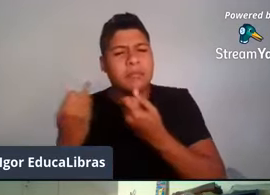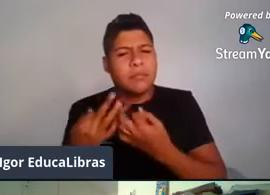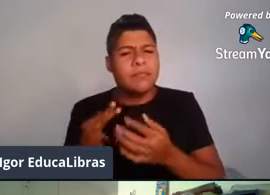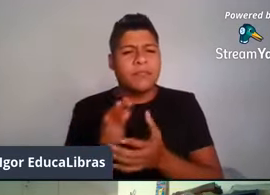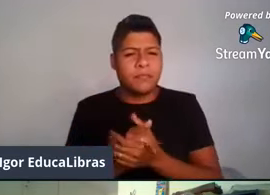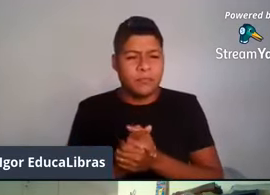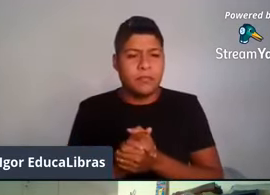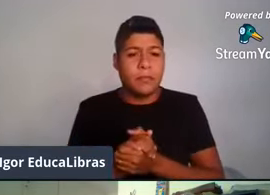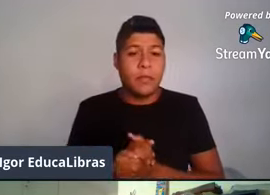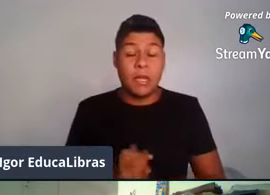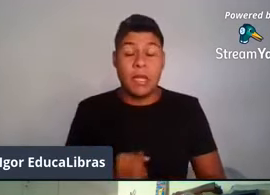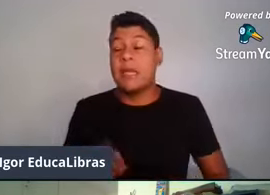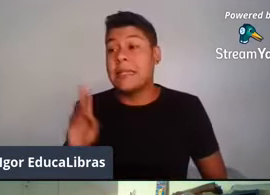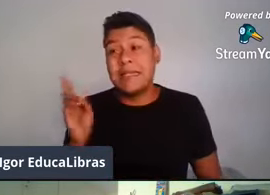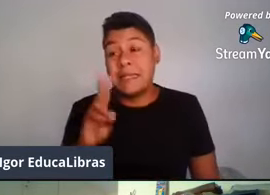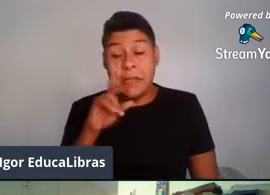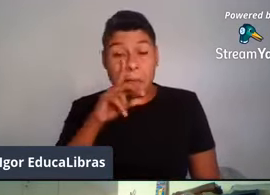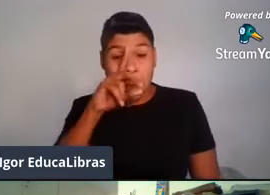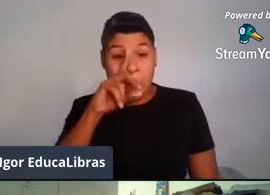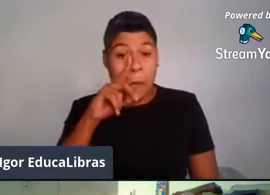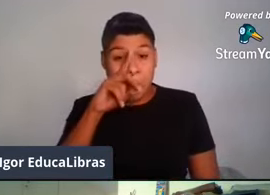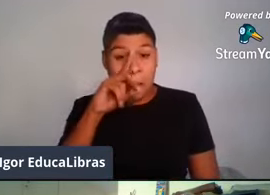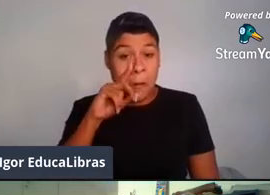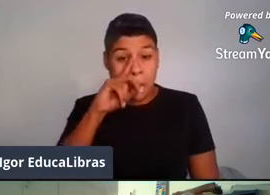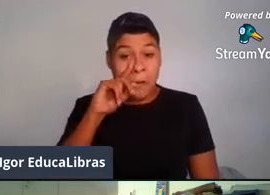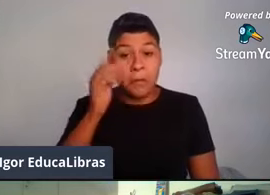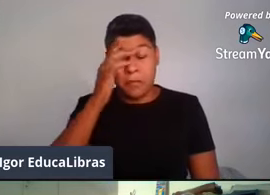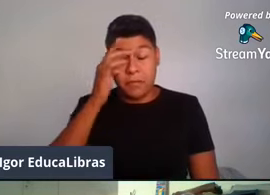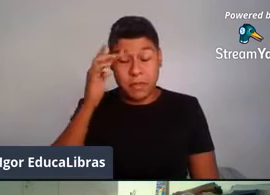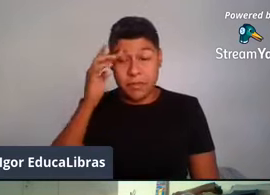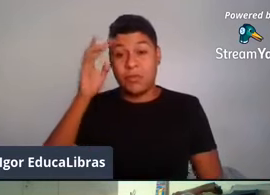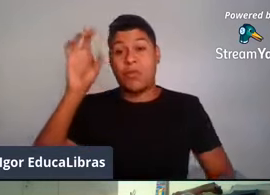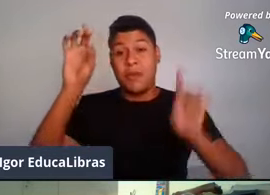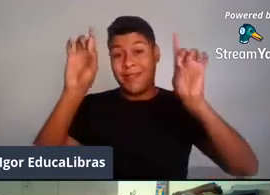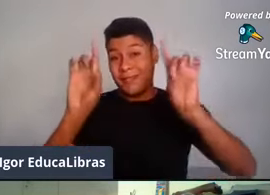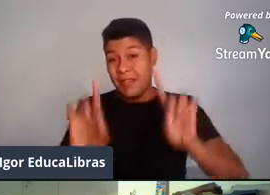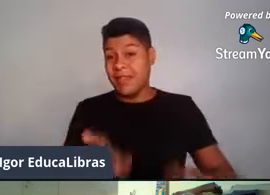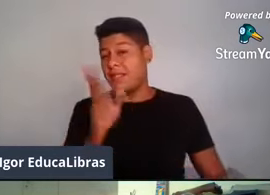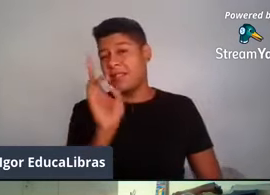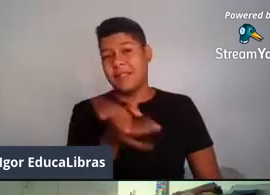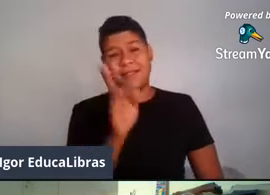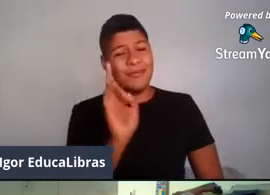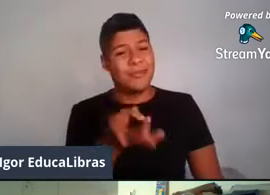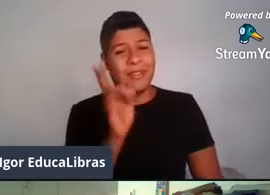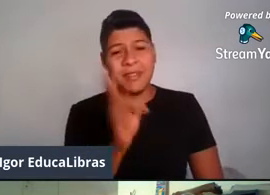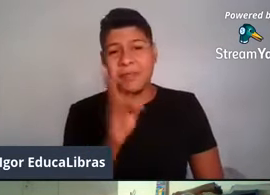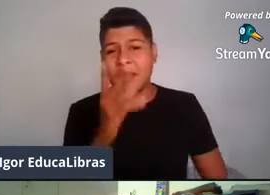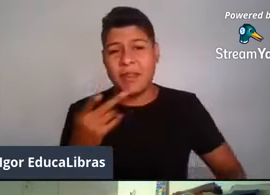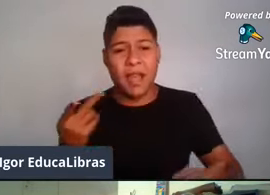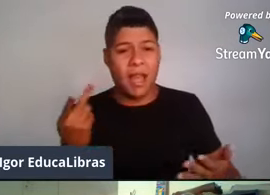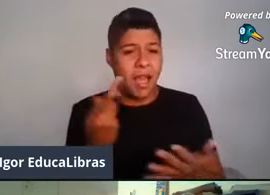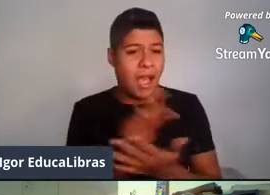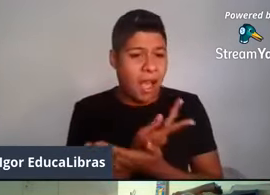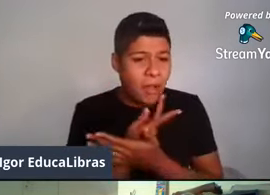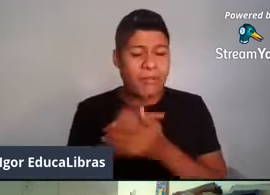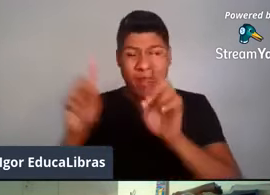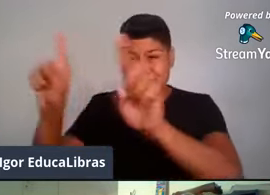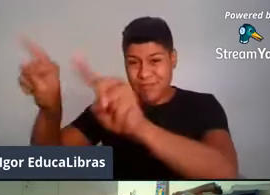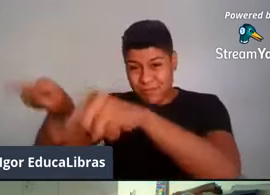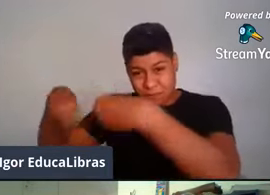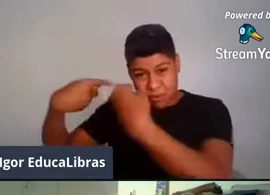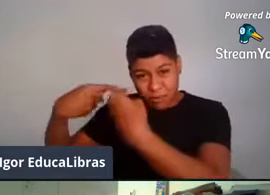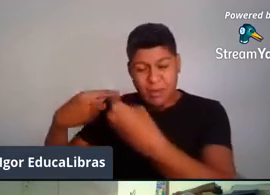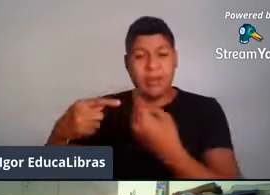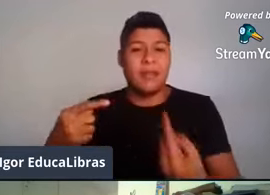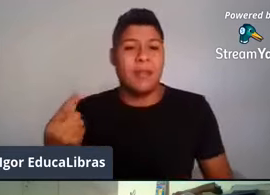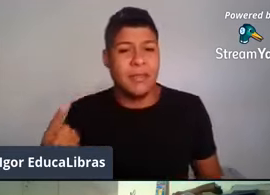é sempre um risco, né? O trabalho da pessoa com deficiência vem constantemente sofrendo algumas ameaças, e eu acho que esse